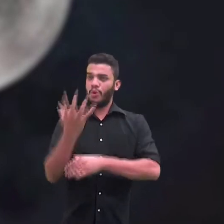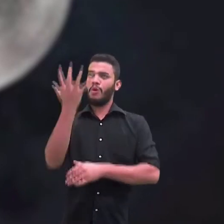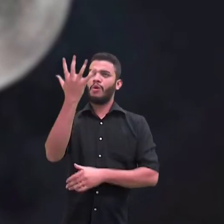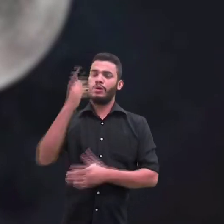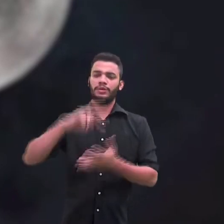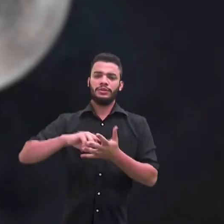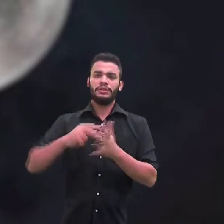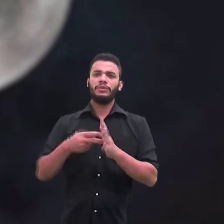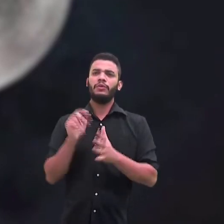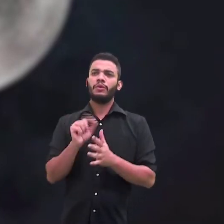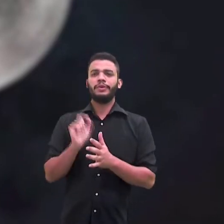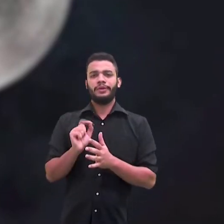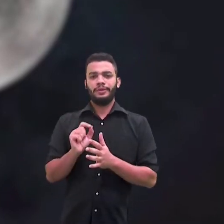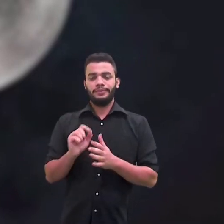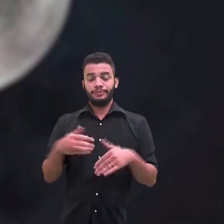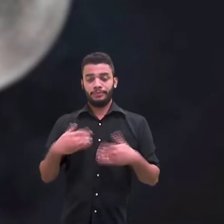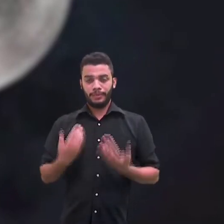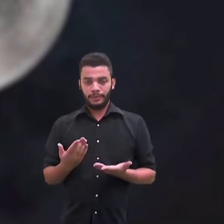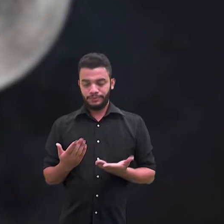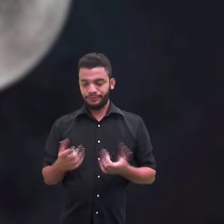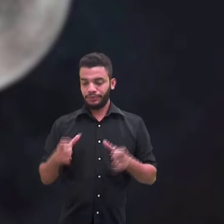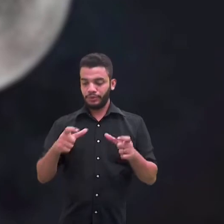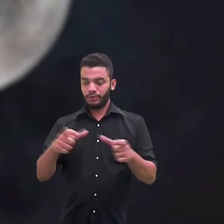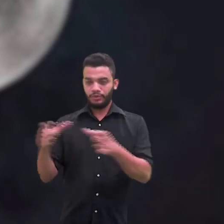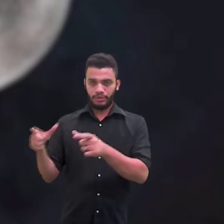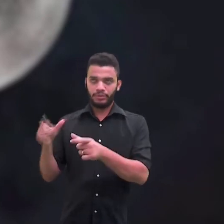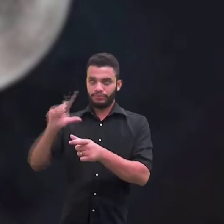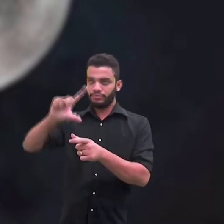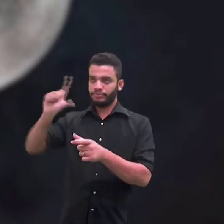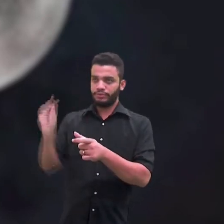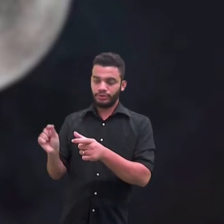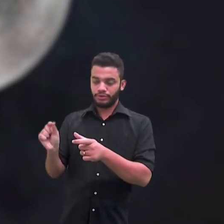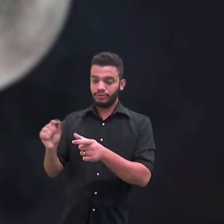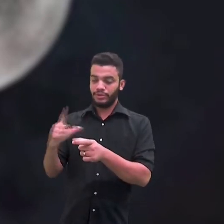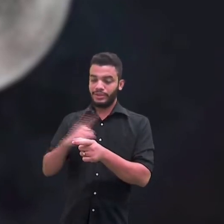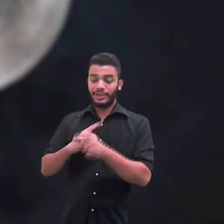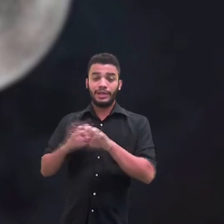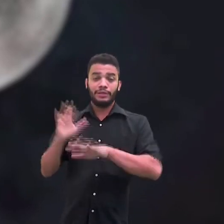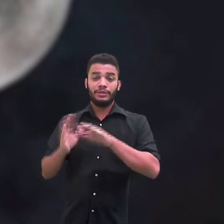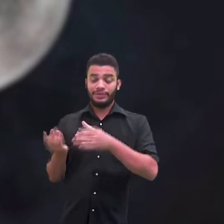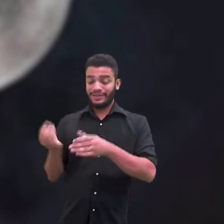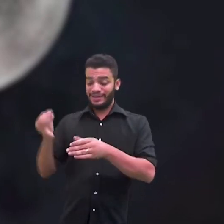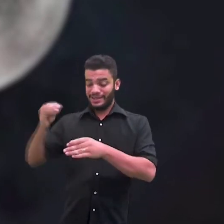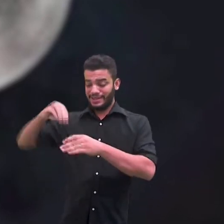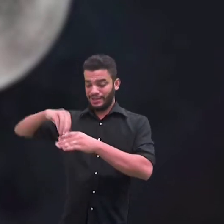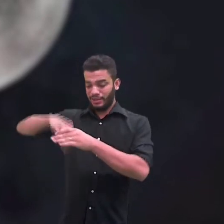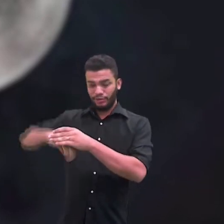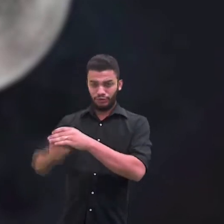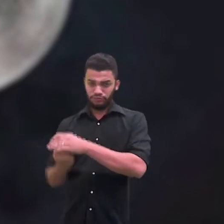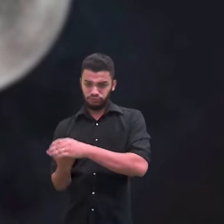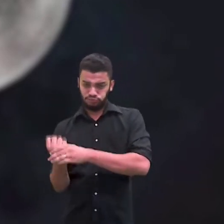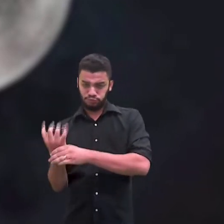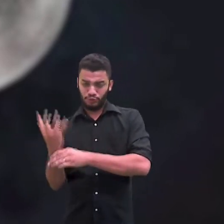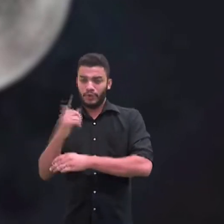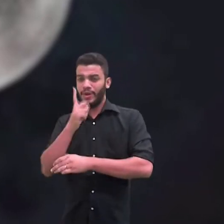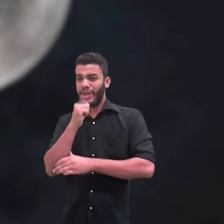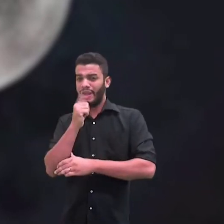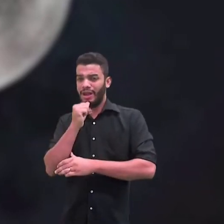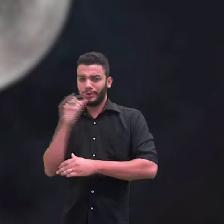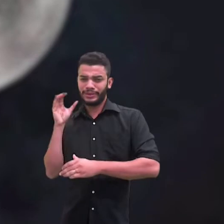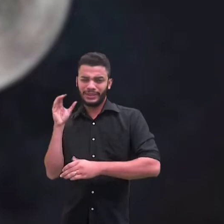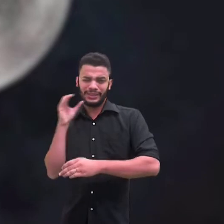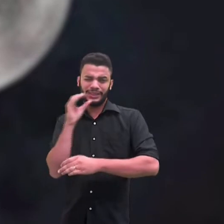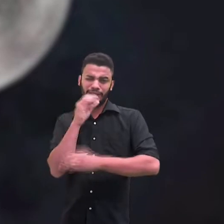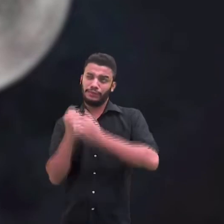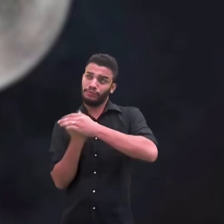Significa uma espécie de fonte termal que periodicamente tem erupções, ou seja, através dele, uma grande coluna de